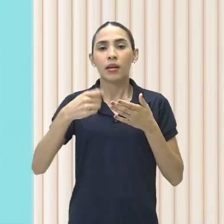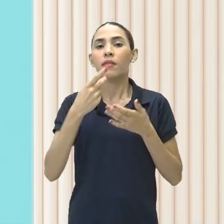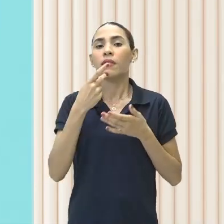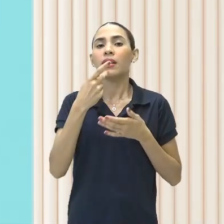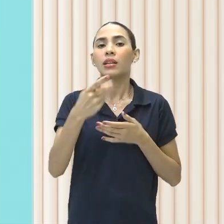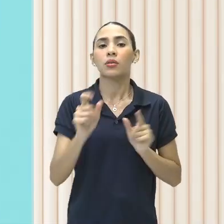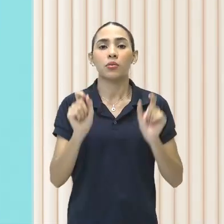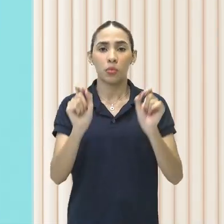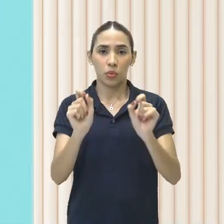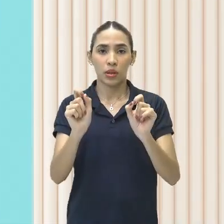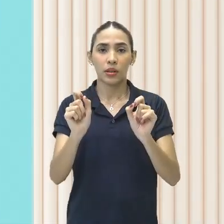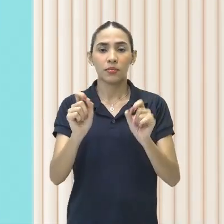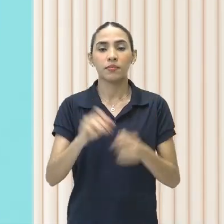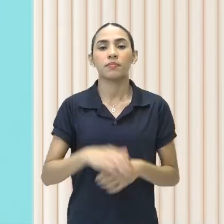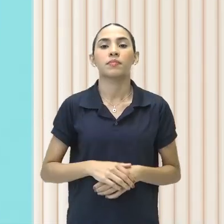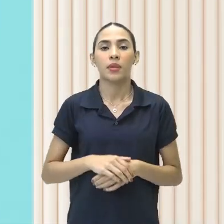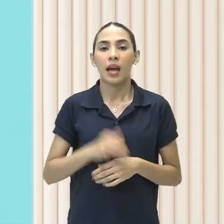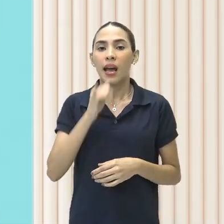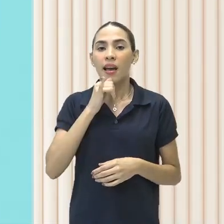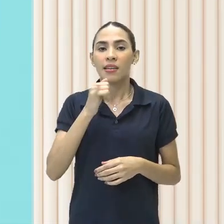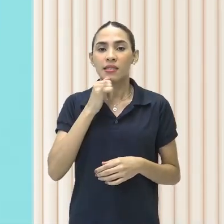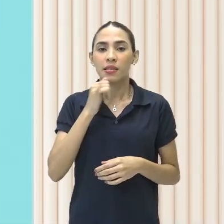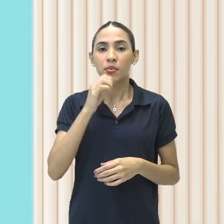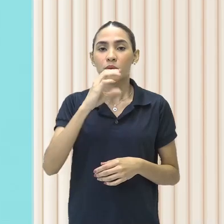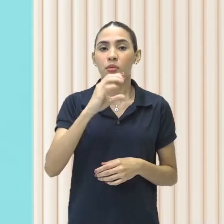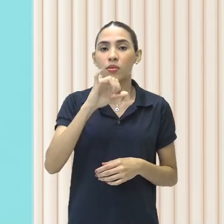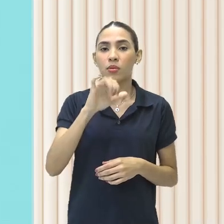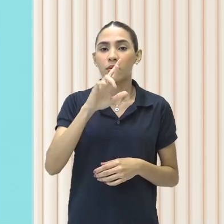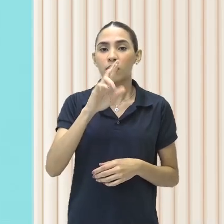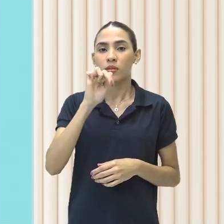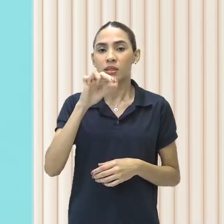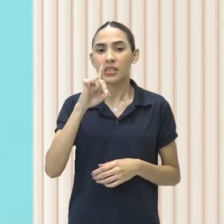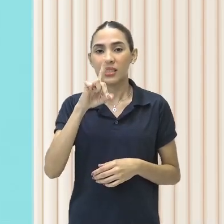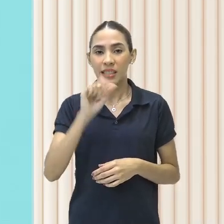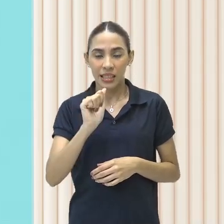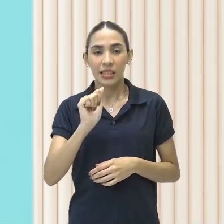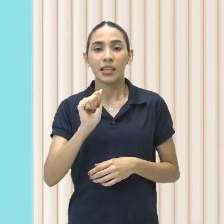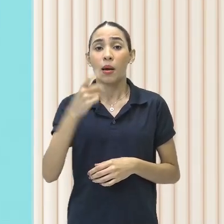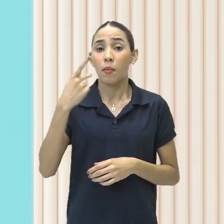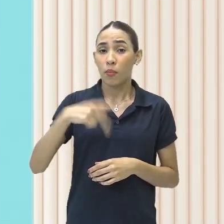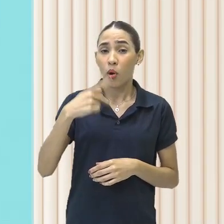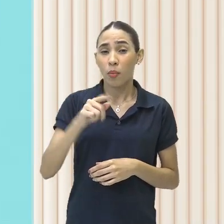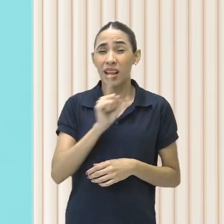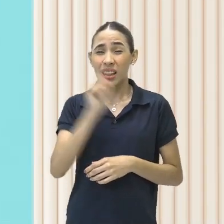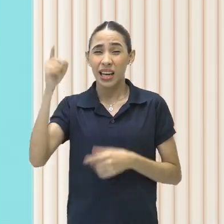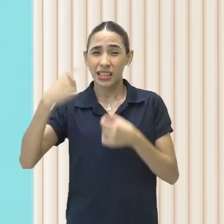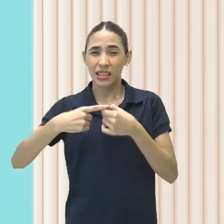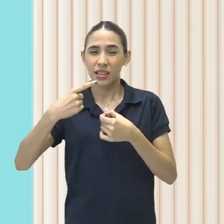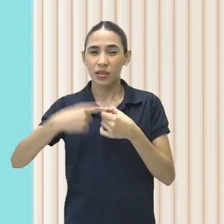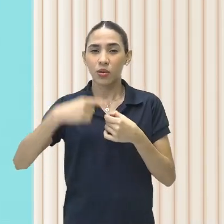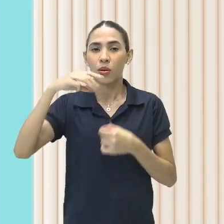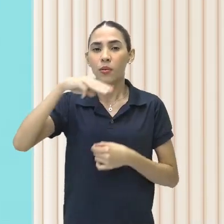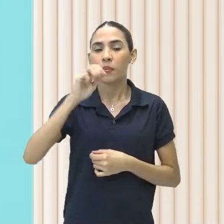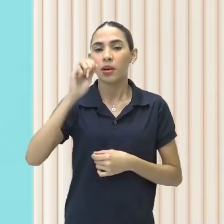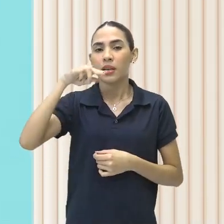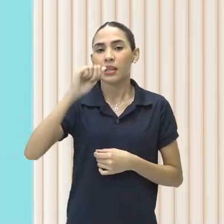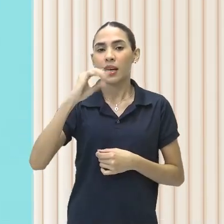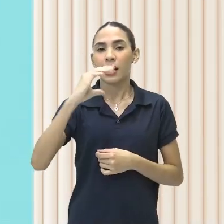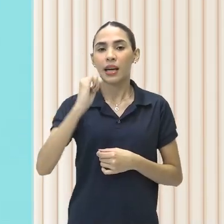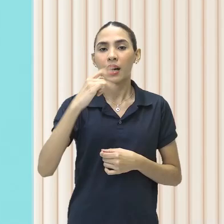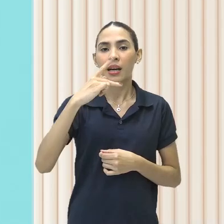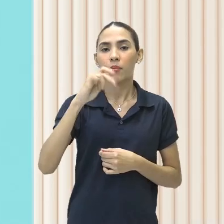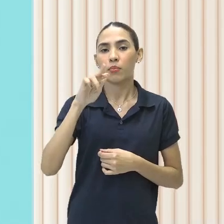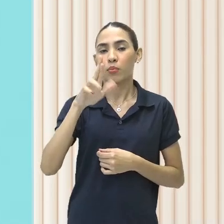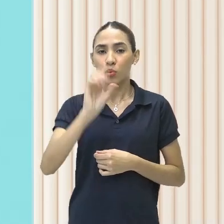dizendo que as cirandas de Manacapuru, né? Elas se tornaram construíram uma identidade